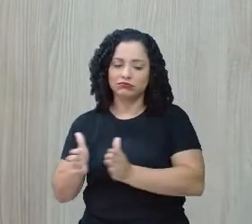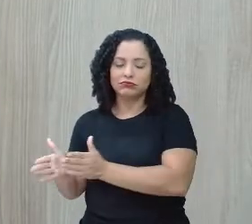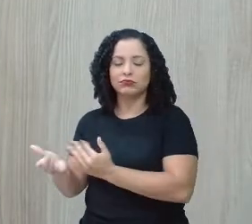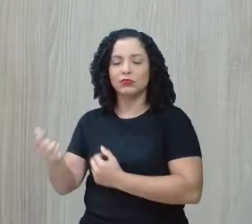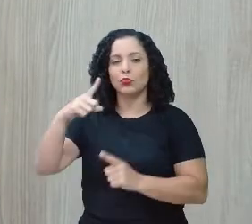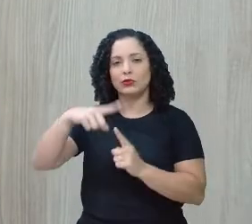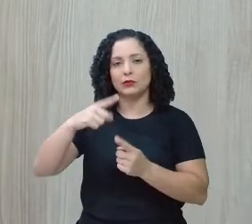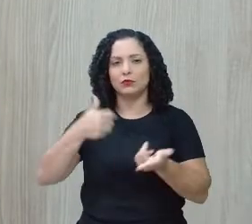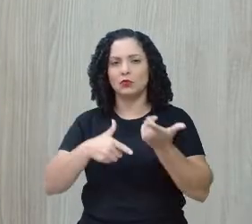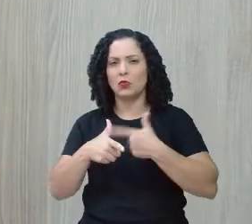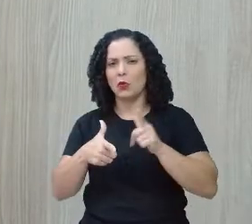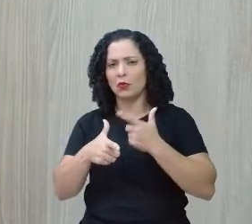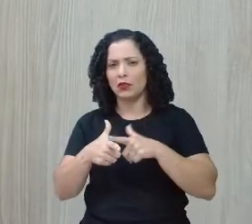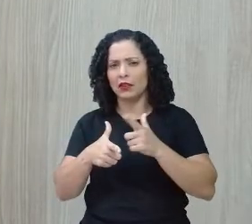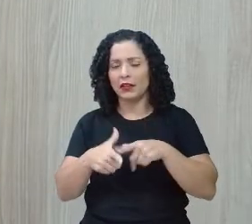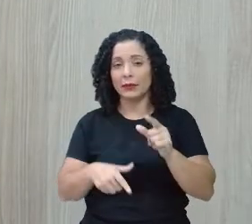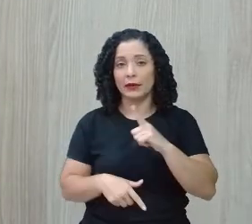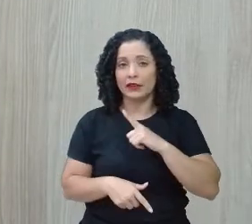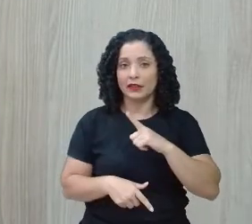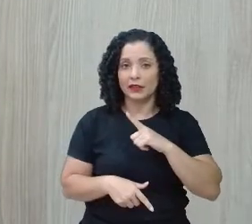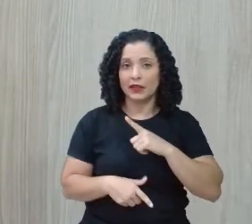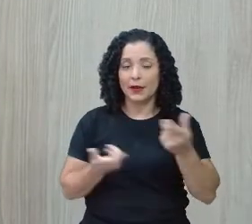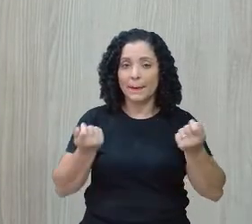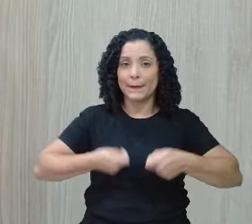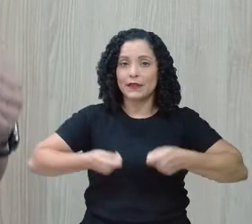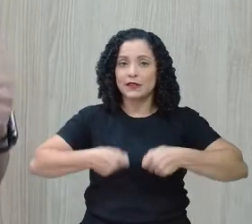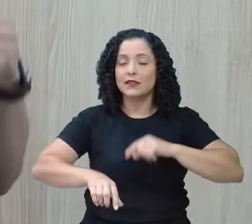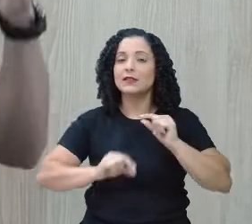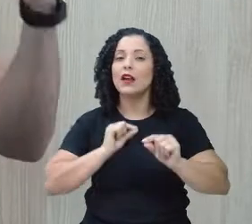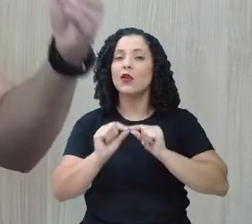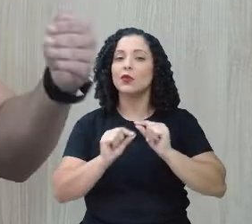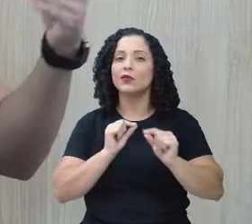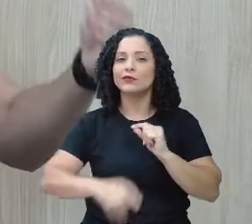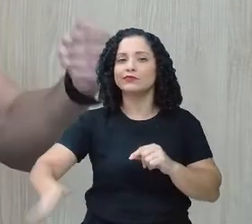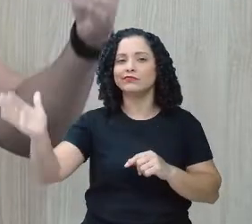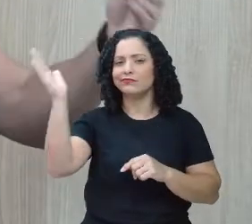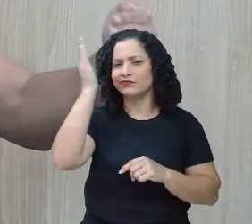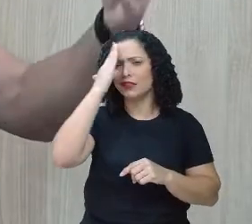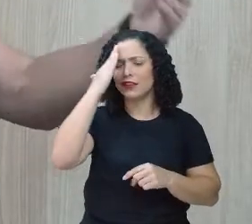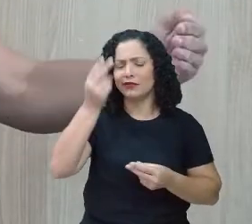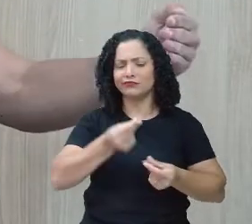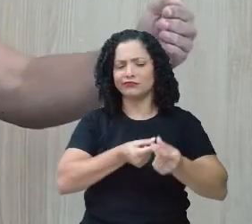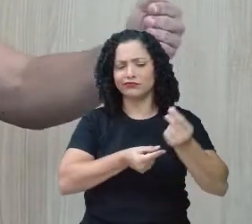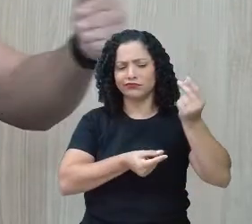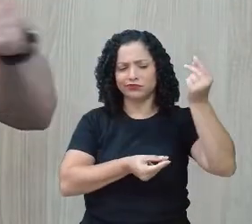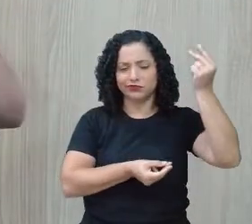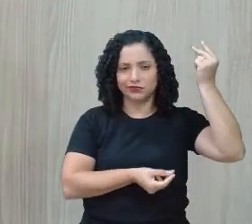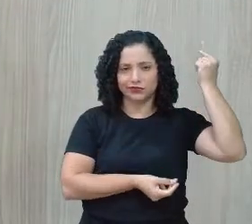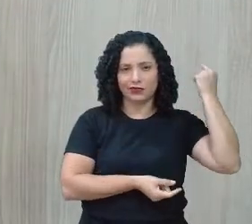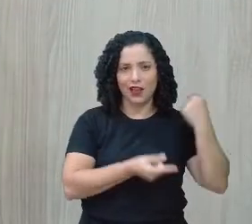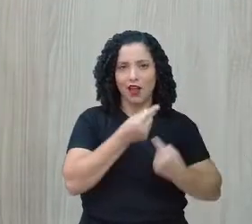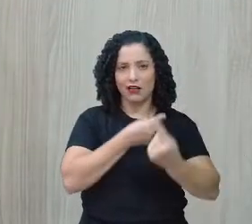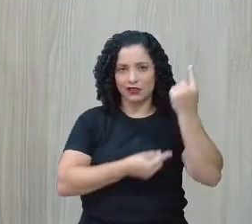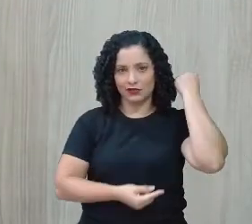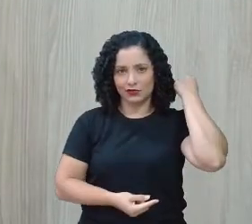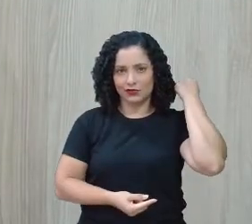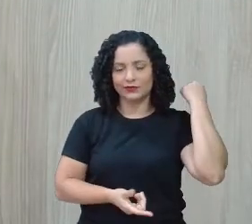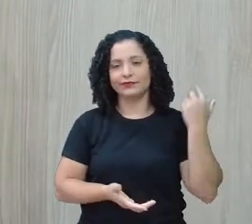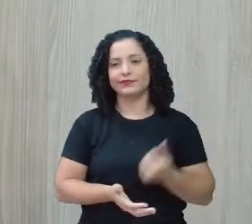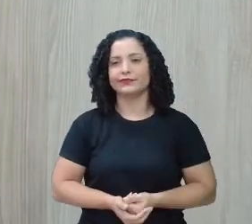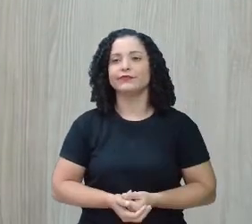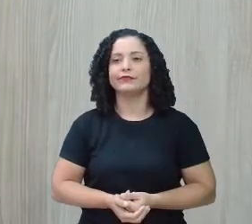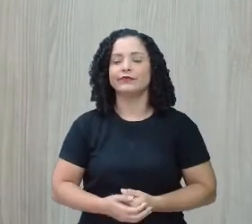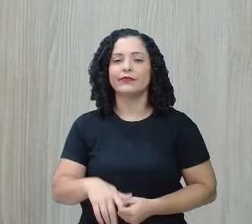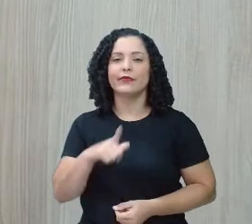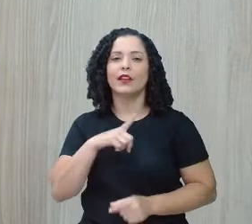tipo de problema que venha a aparecer, é necessário que você entenda lá desde o começo do assunto, tá bom? Então, eu tenho